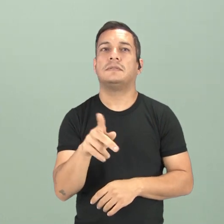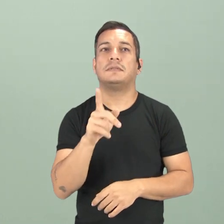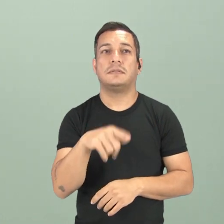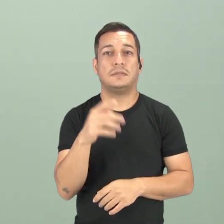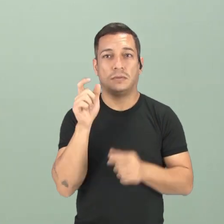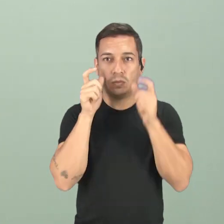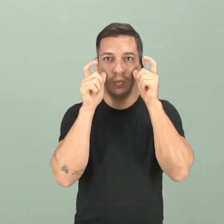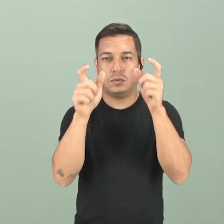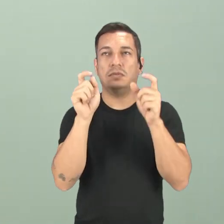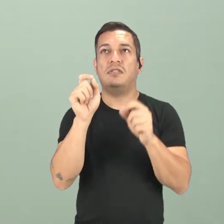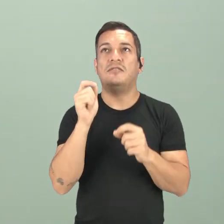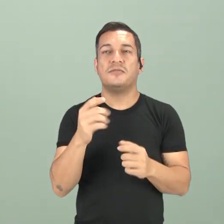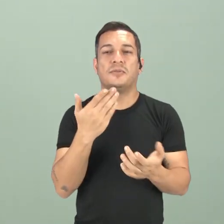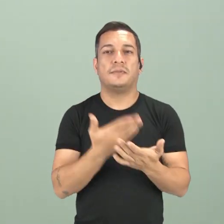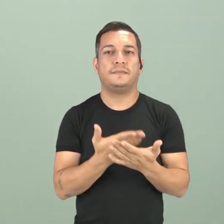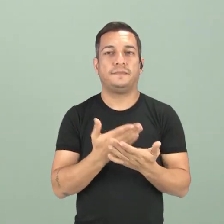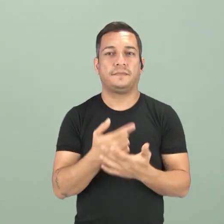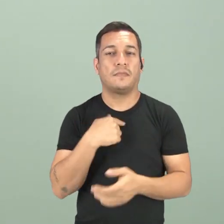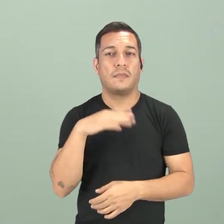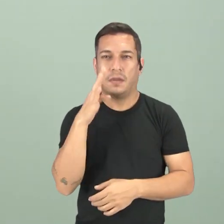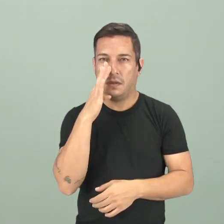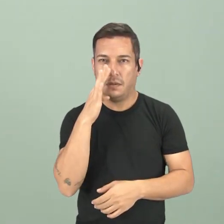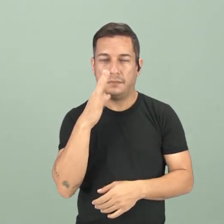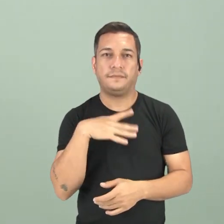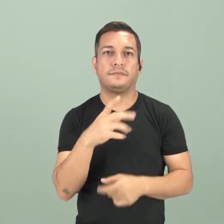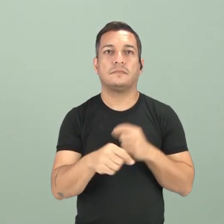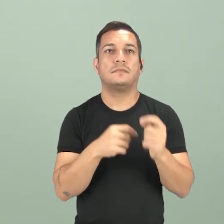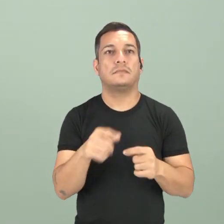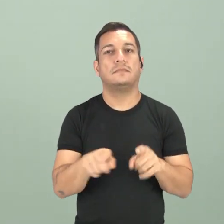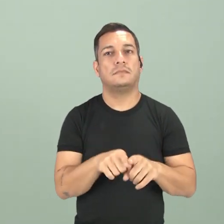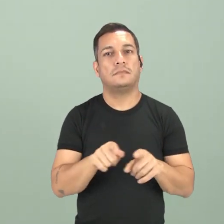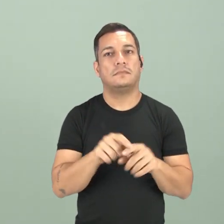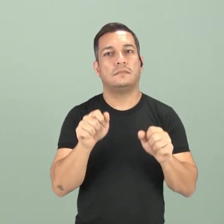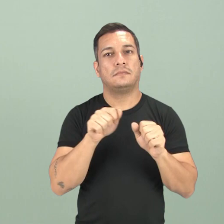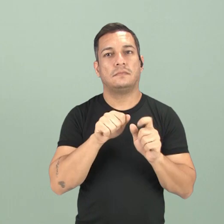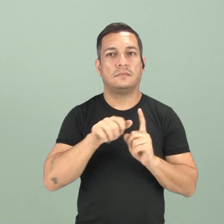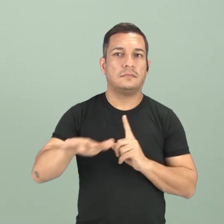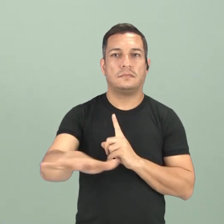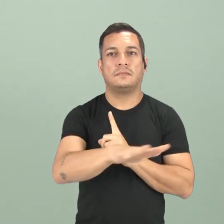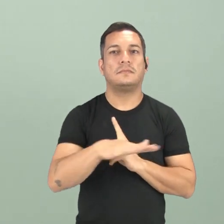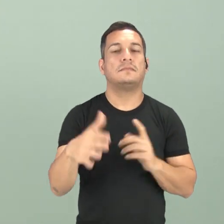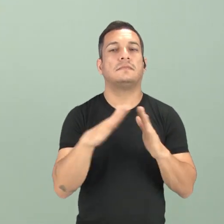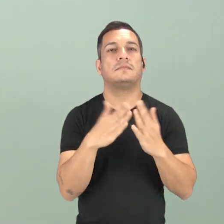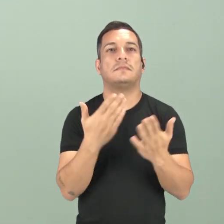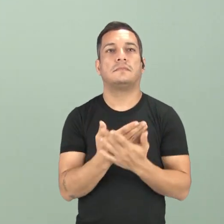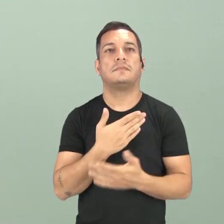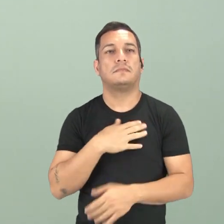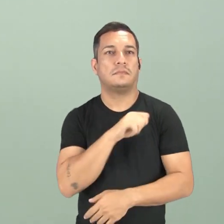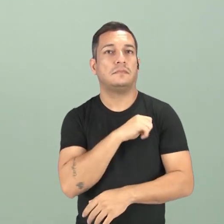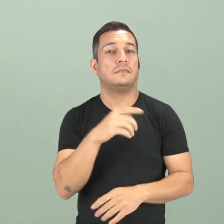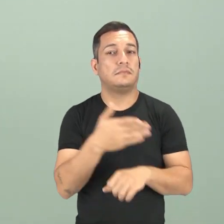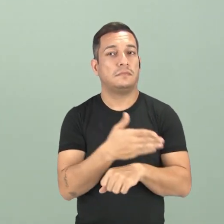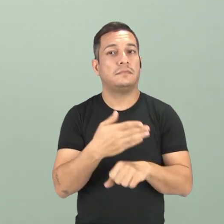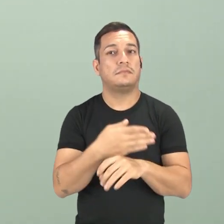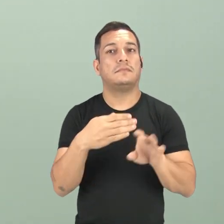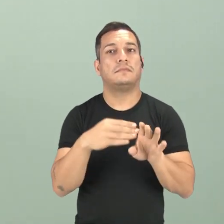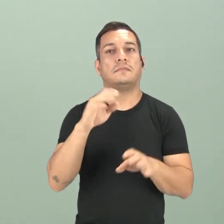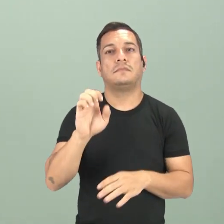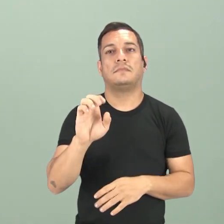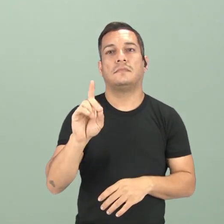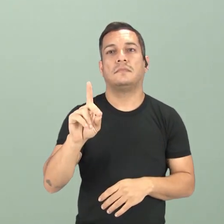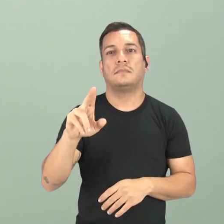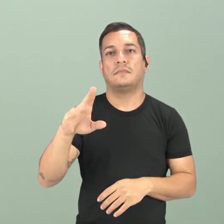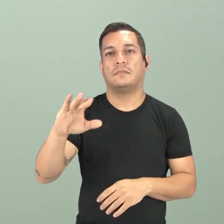se interessou de assistir isso aqui e quer aplicar na escola também com seus alunos, é só você acessar a plataforma. Tem essa